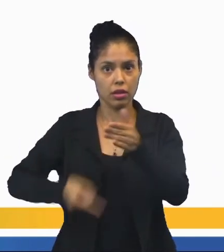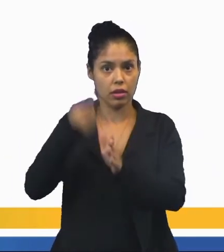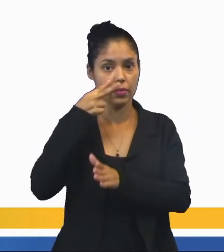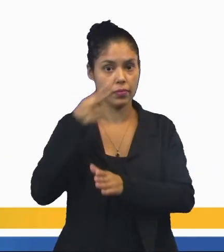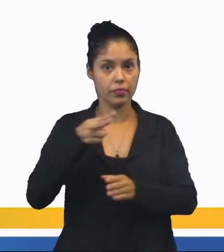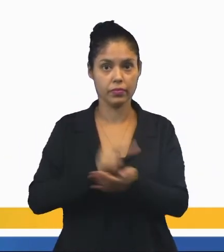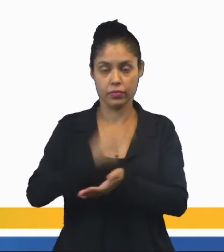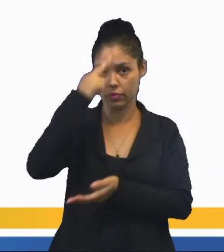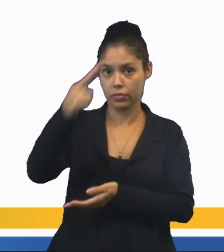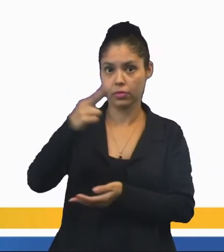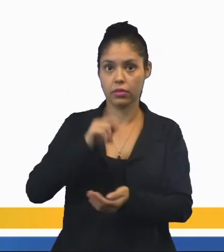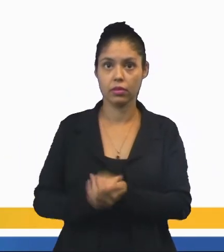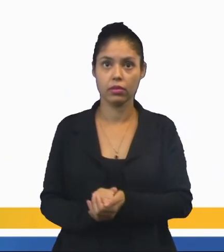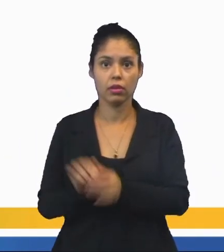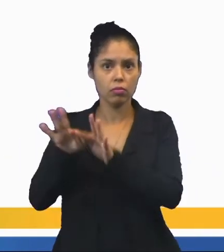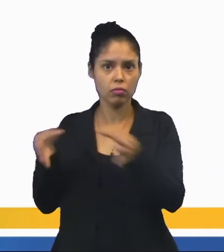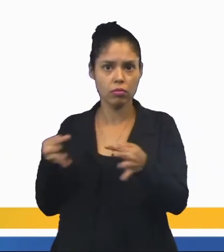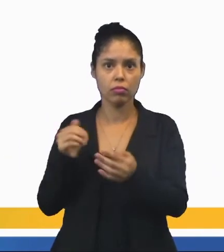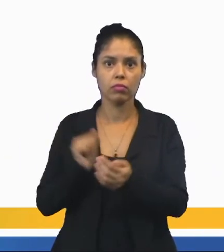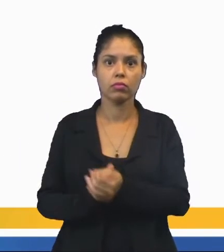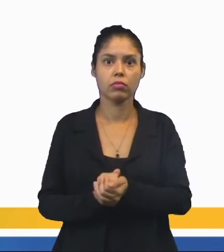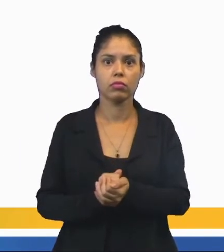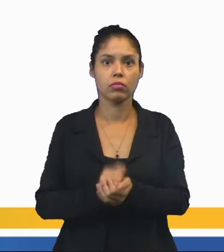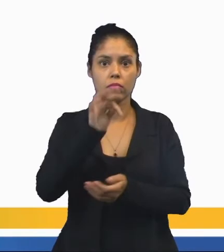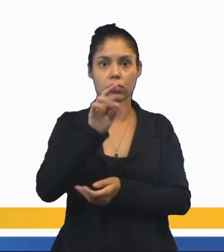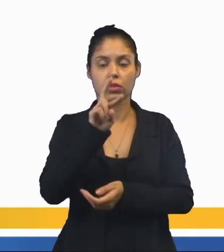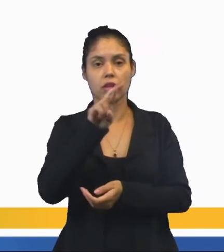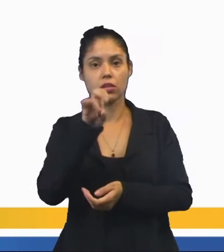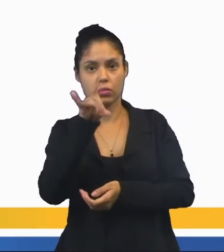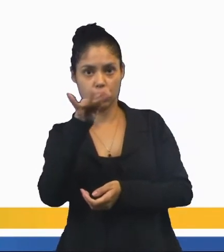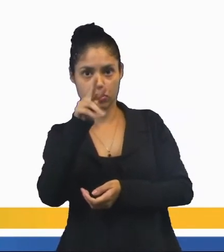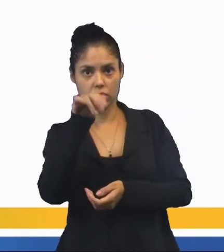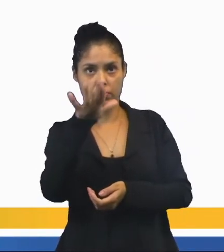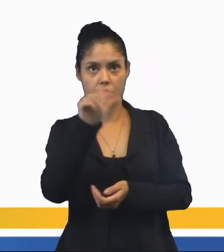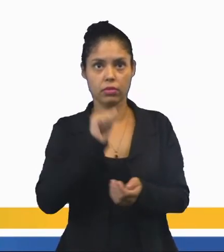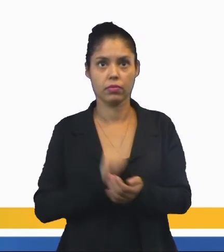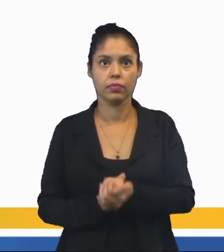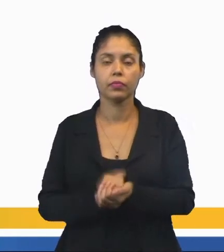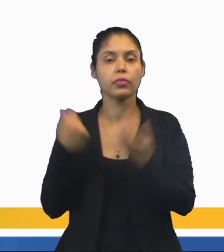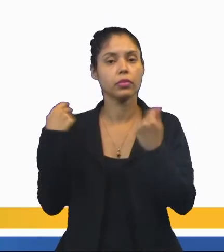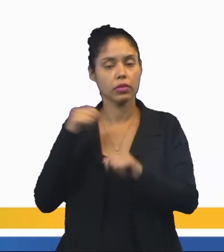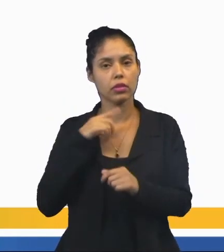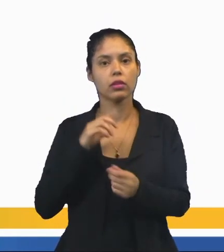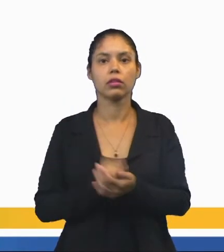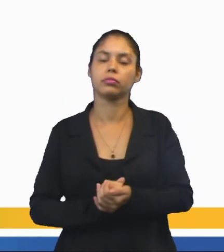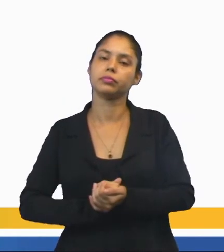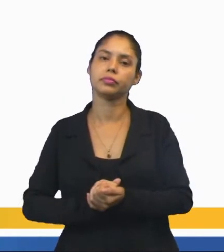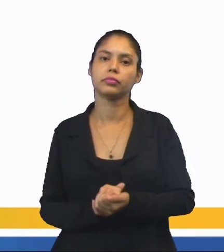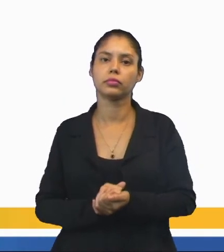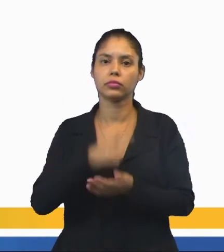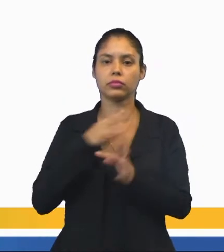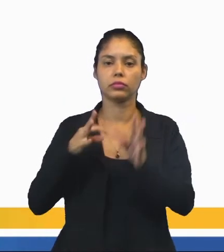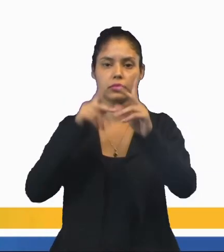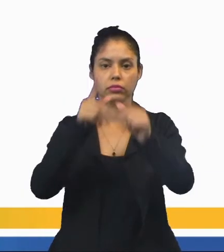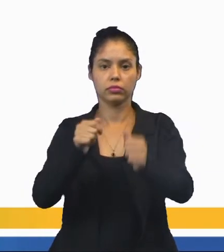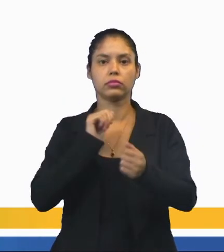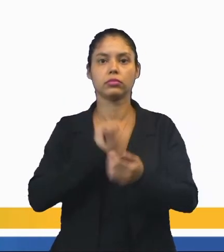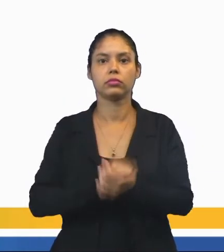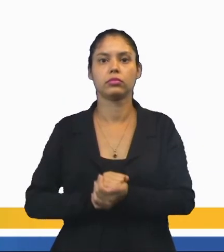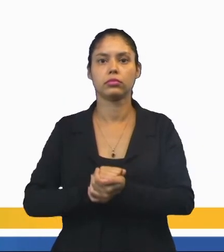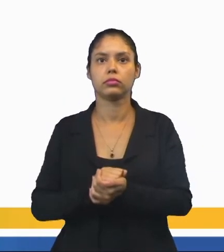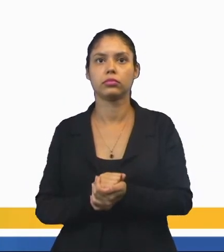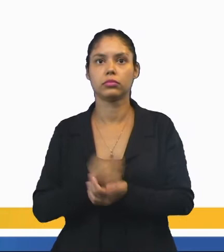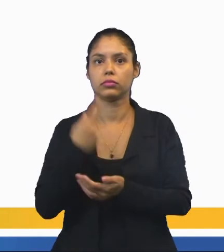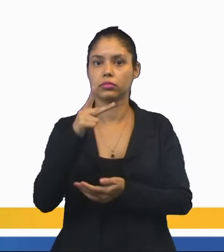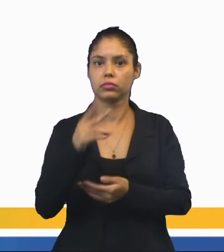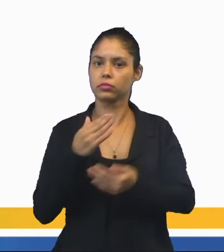nessa liderança é a sua simplicidade, o seu despojamento. Então as religiões podiam aplicar toda essa capacidade